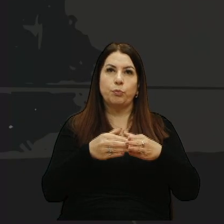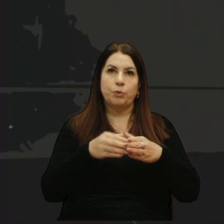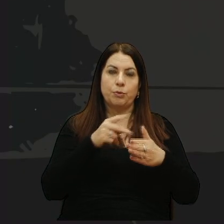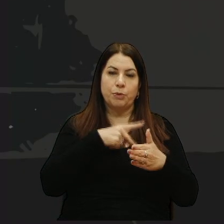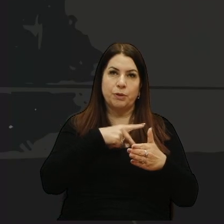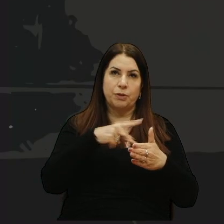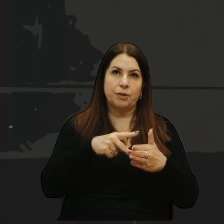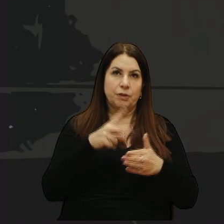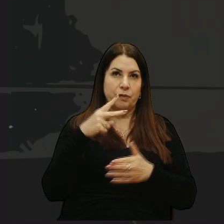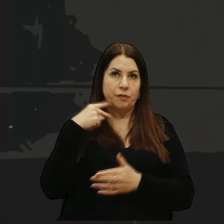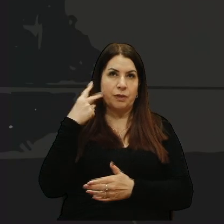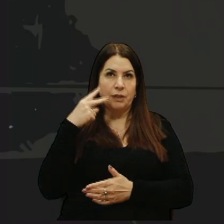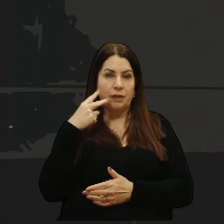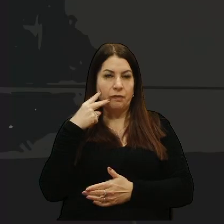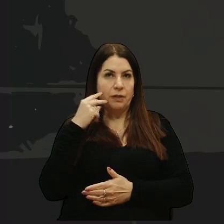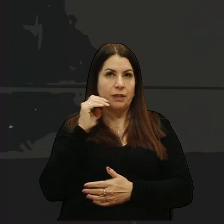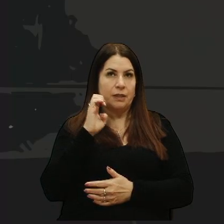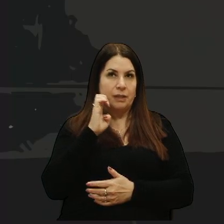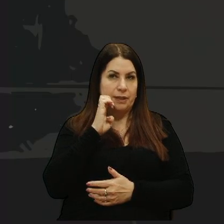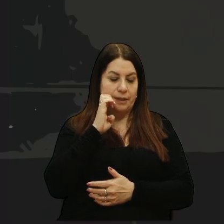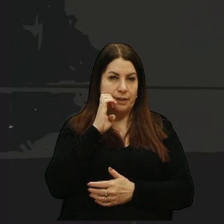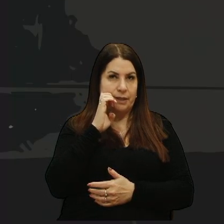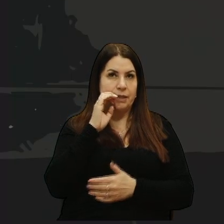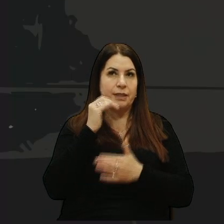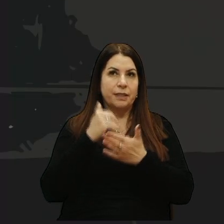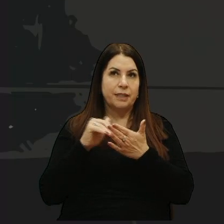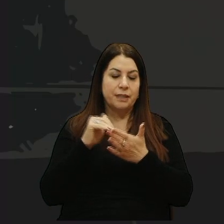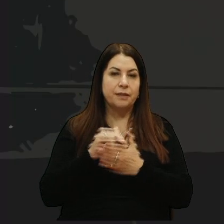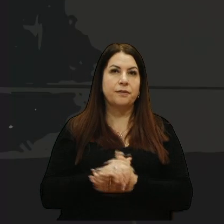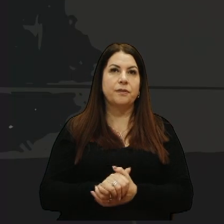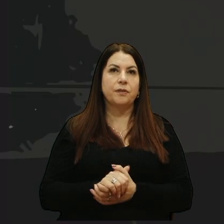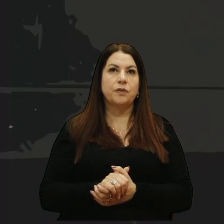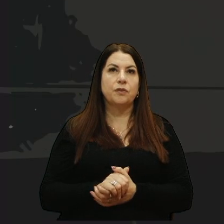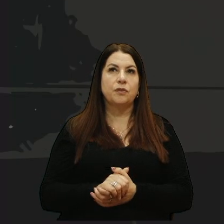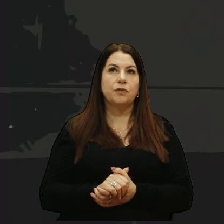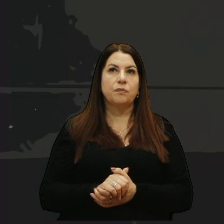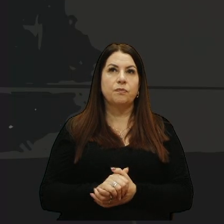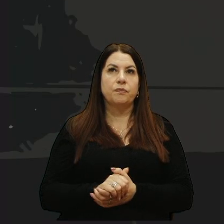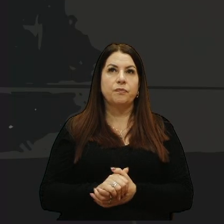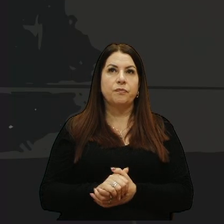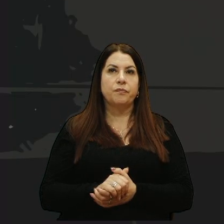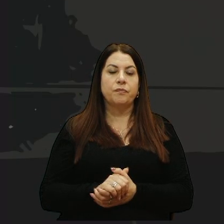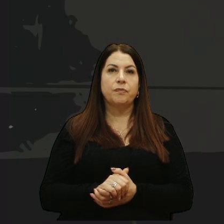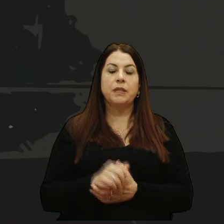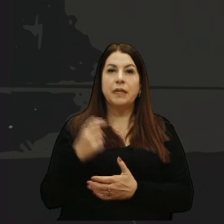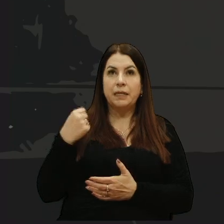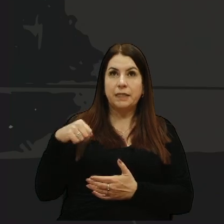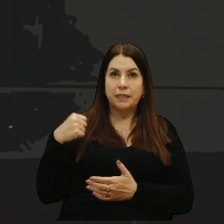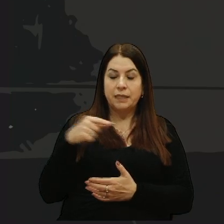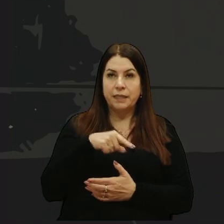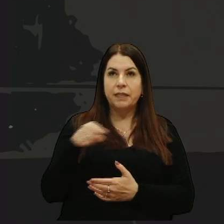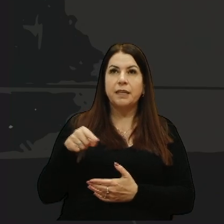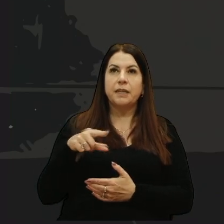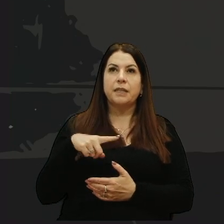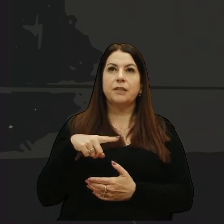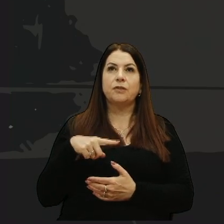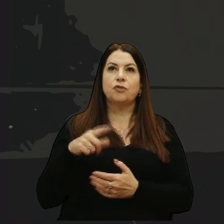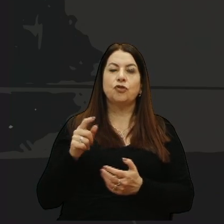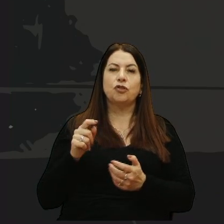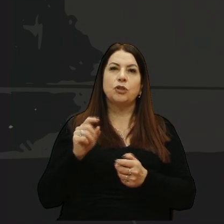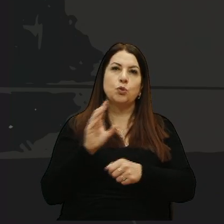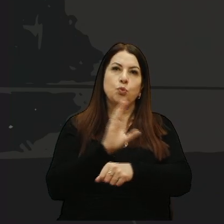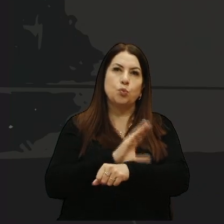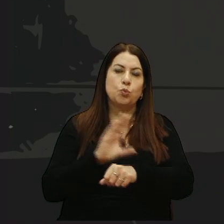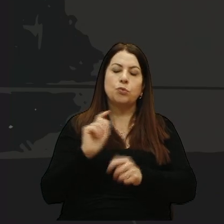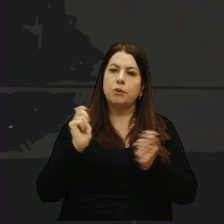presidente e a vereadora Estela é secretária. Nós tiramos, então, a necessidade de